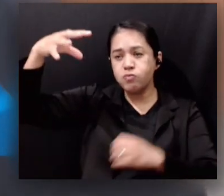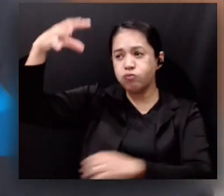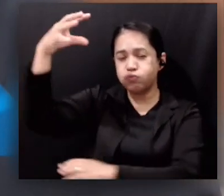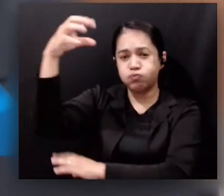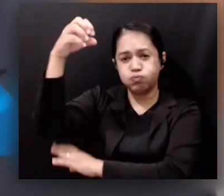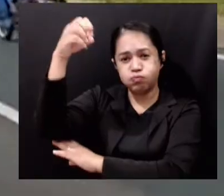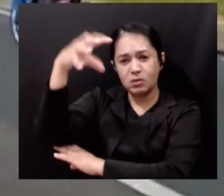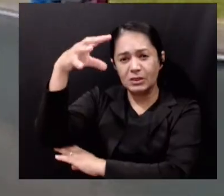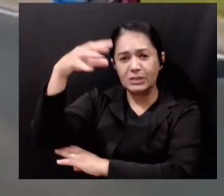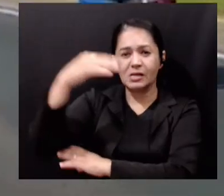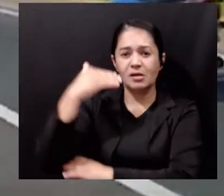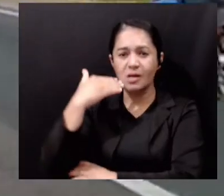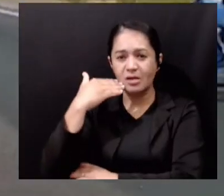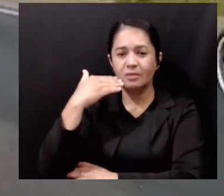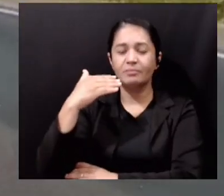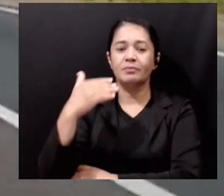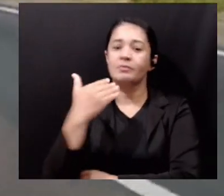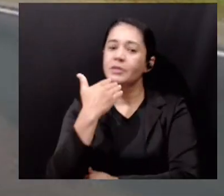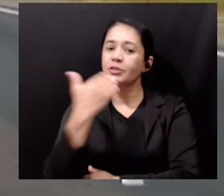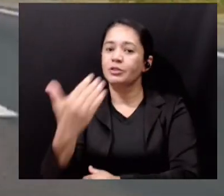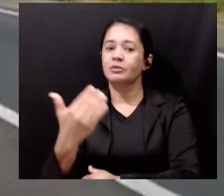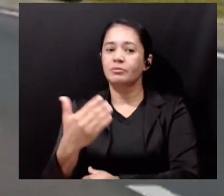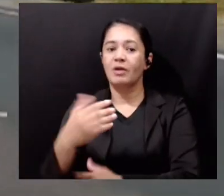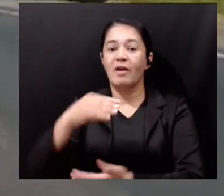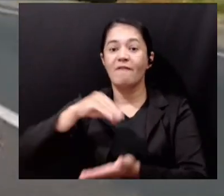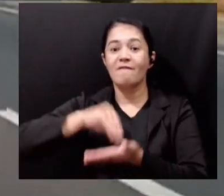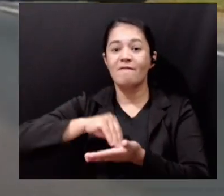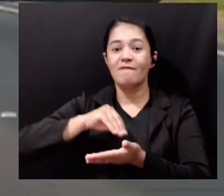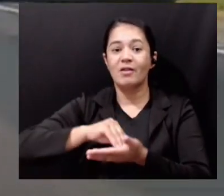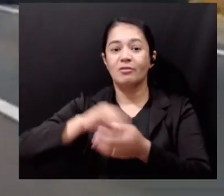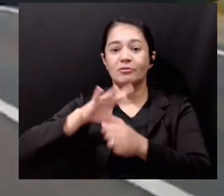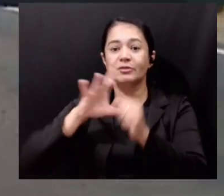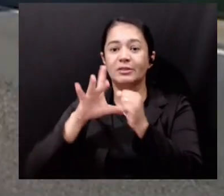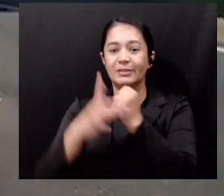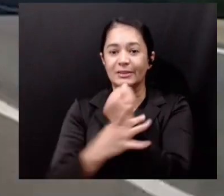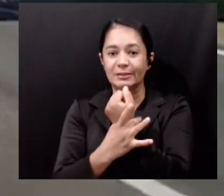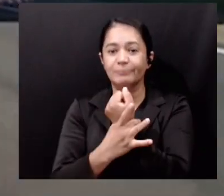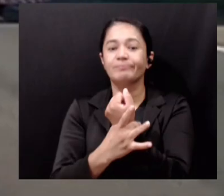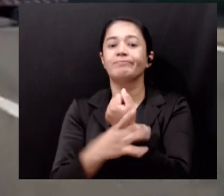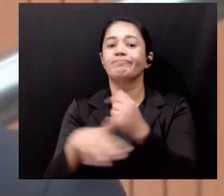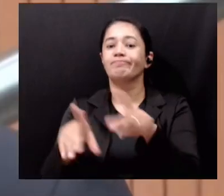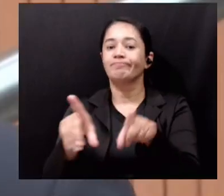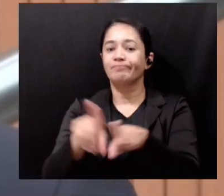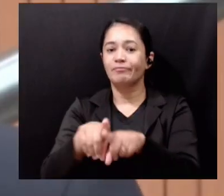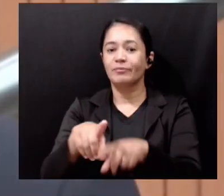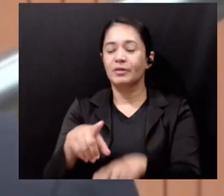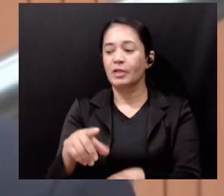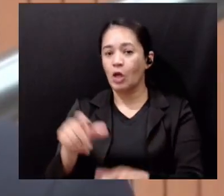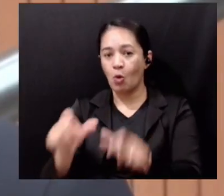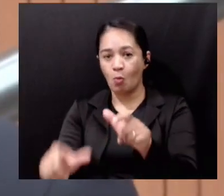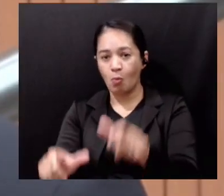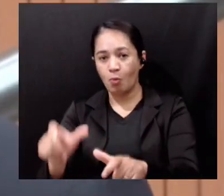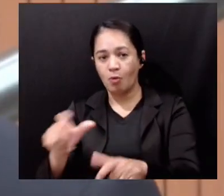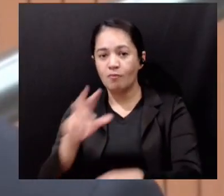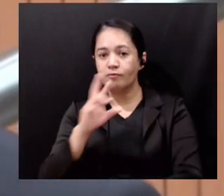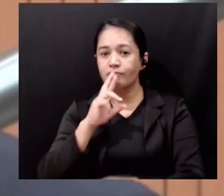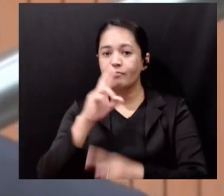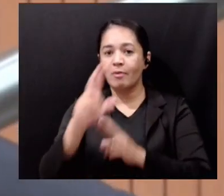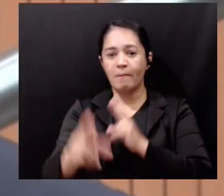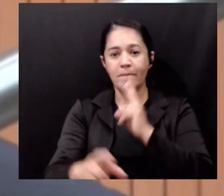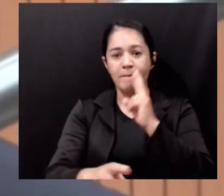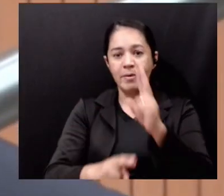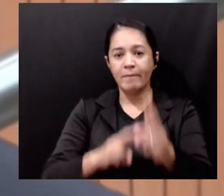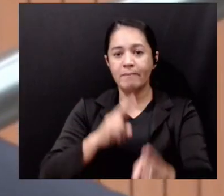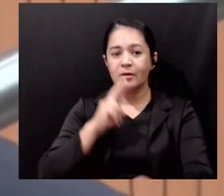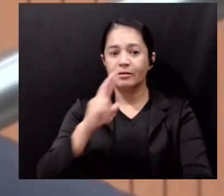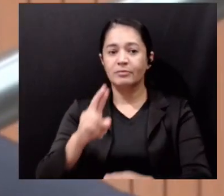tomarem uma atitude. A falta de segurança no trecho da rodovia é uma das reclamações dos munícipes, como explica o parlamentar. Temos vários pontos